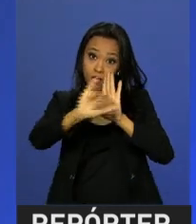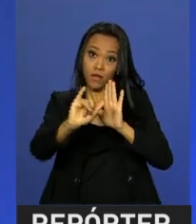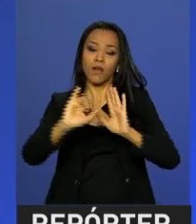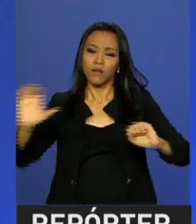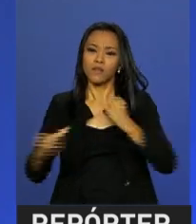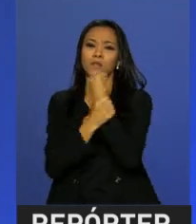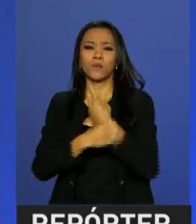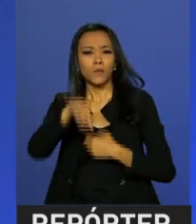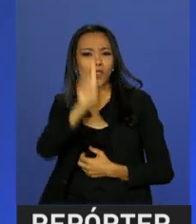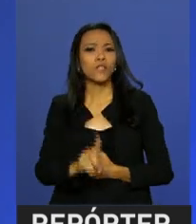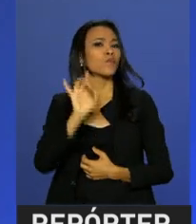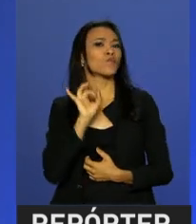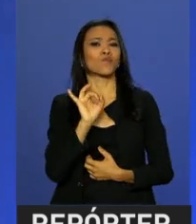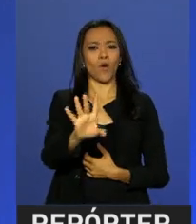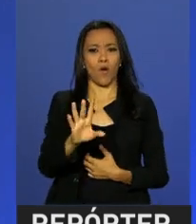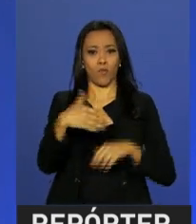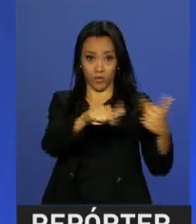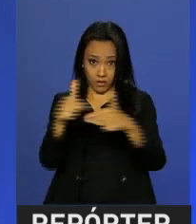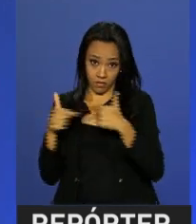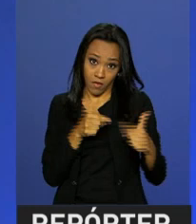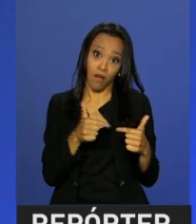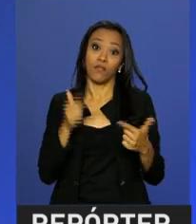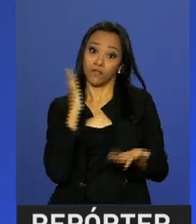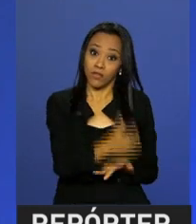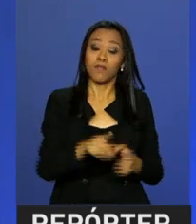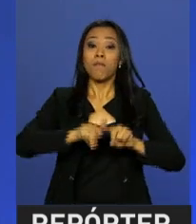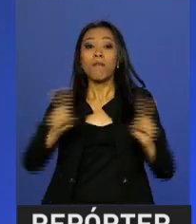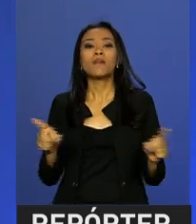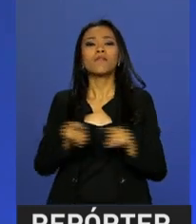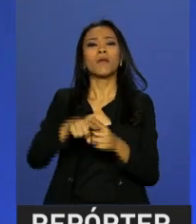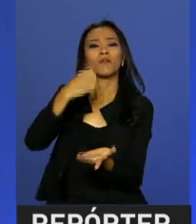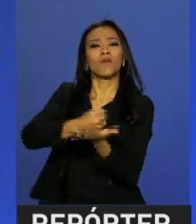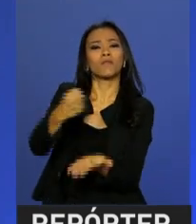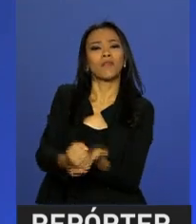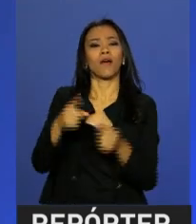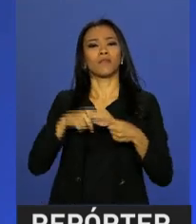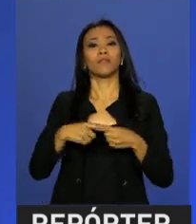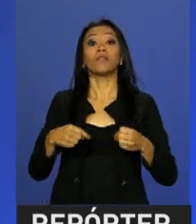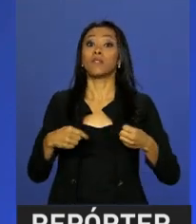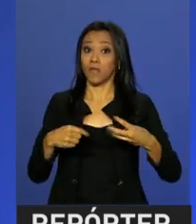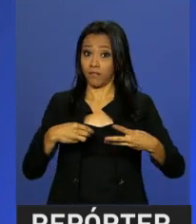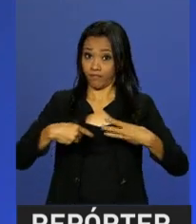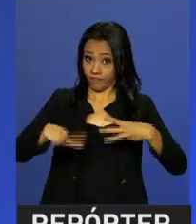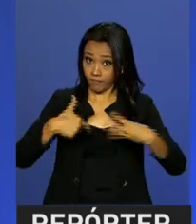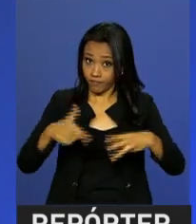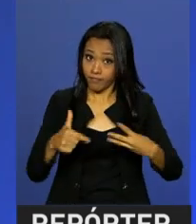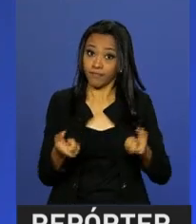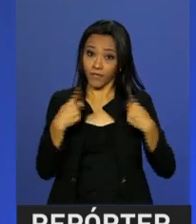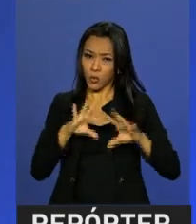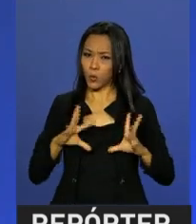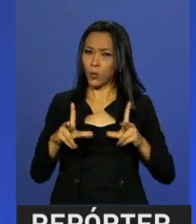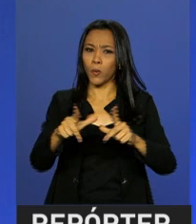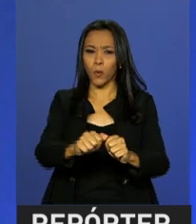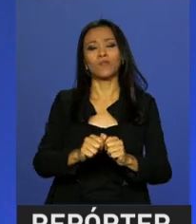direitos não só para os empregos diretos mas também para os temporários e terceirizados todos com